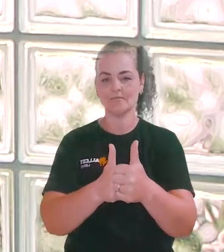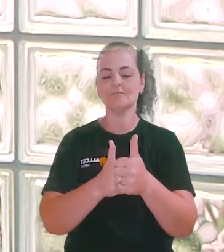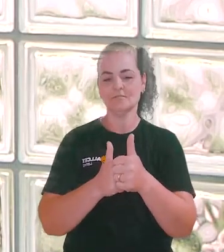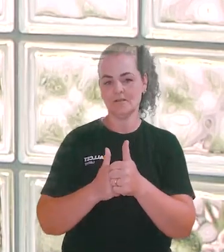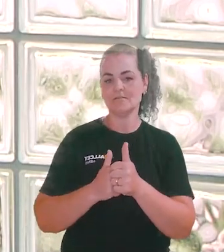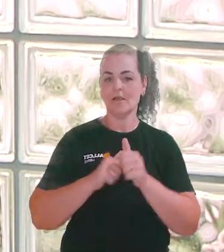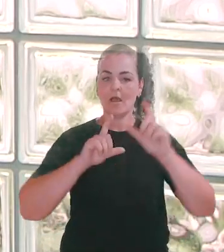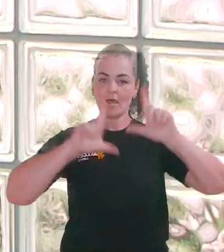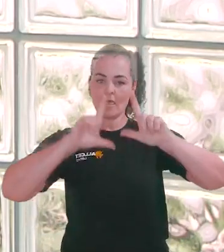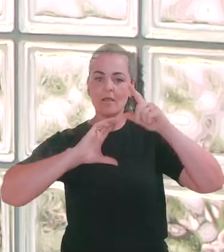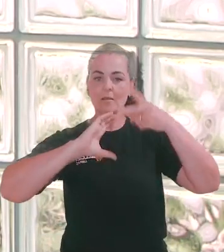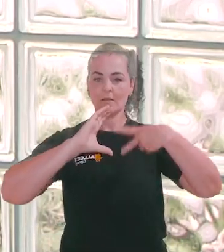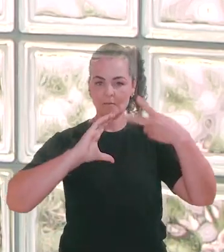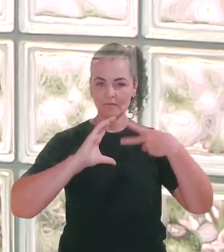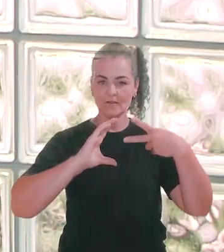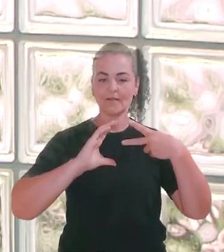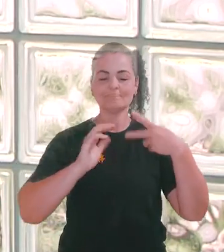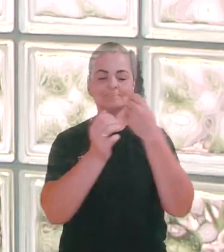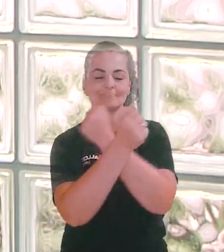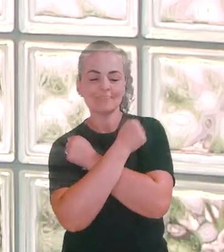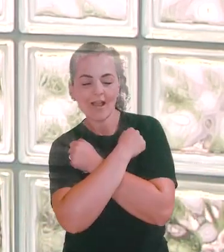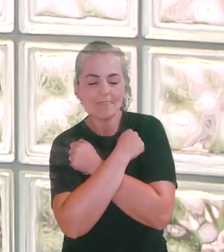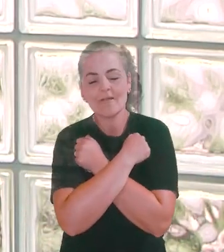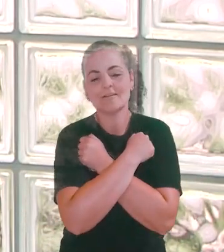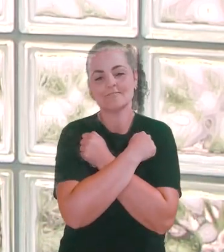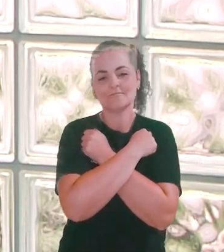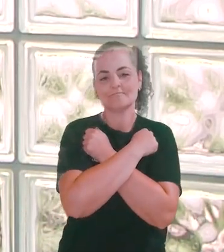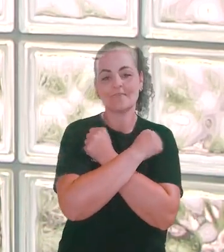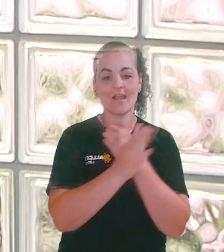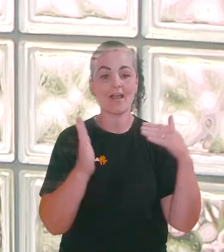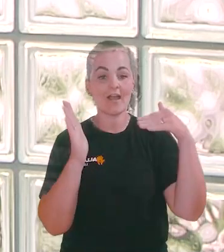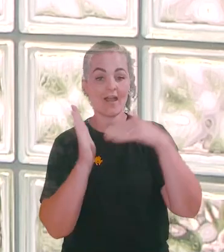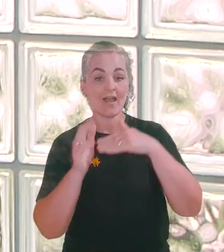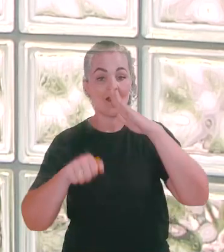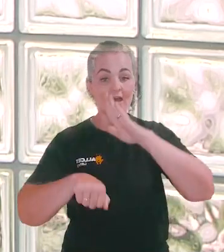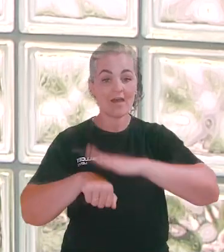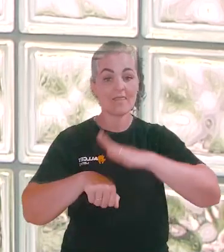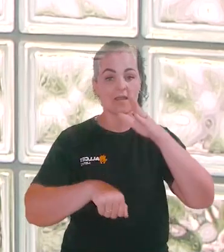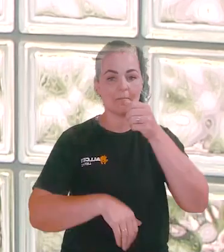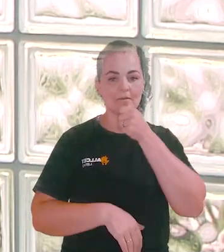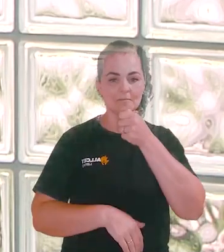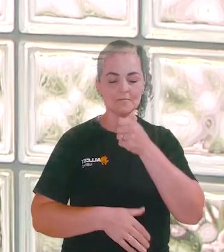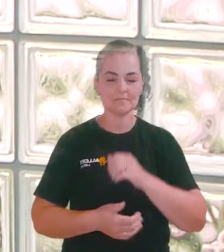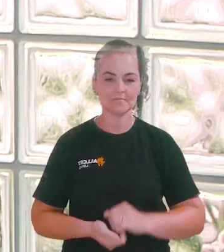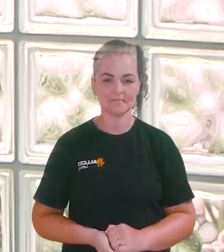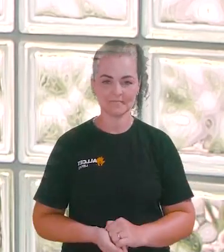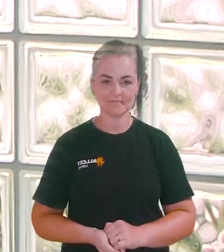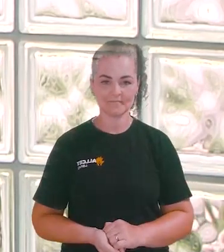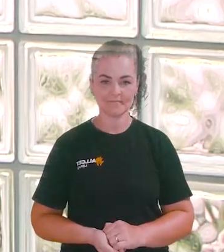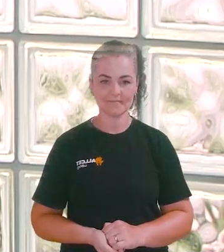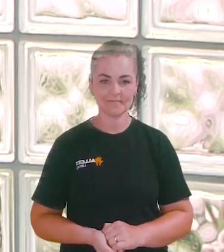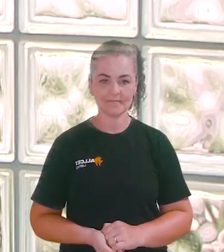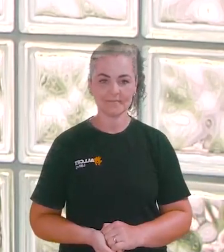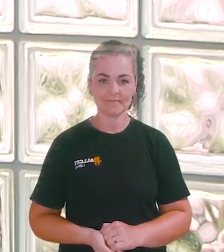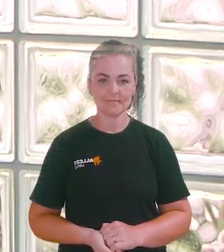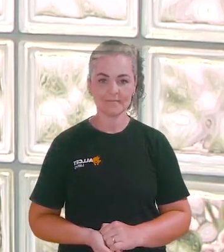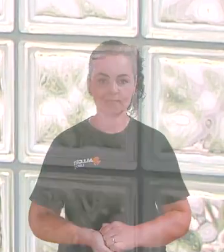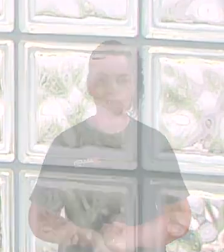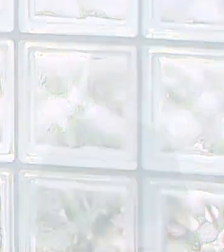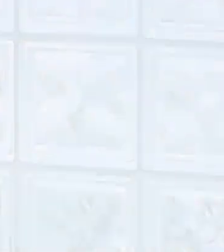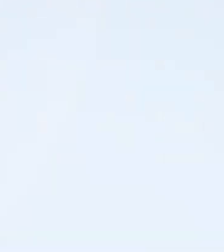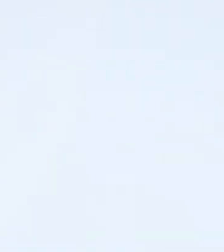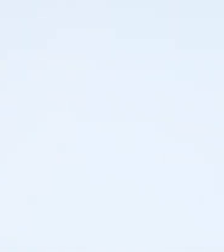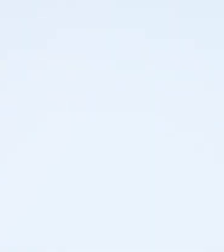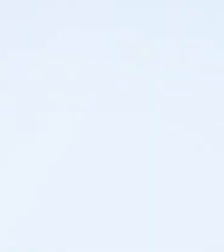que acompanha as nossas produções aqui na Câmara de Vereadores de Jaraguá do Sul. Um forte abraço e até o nosso próximo programa.